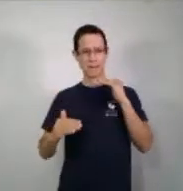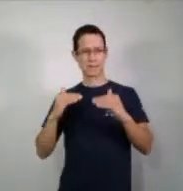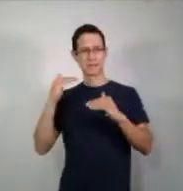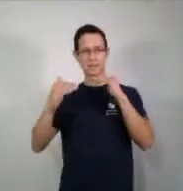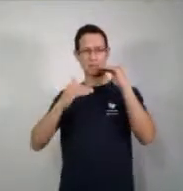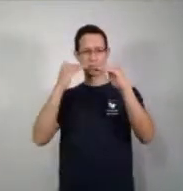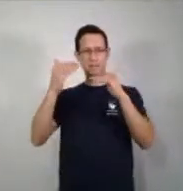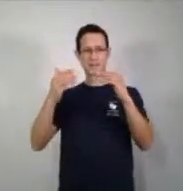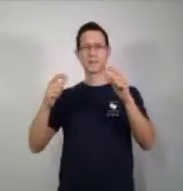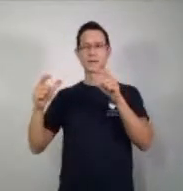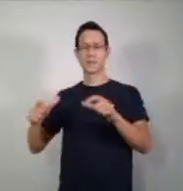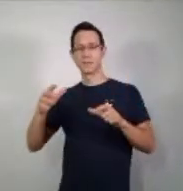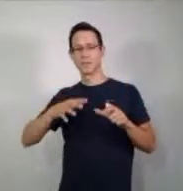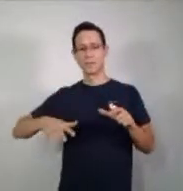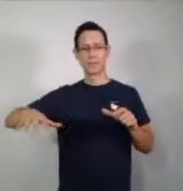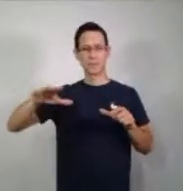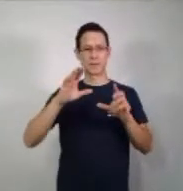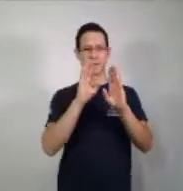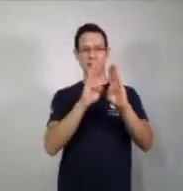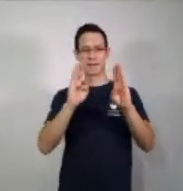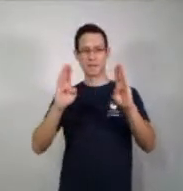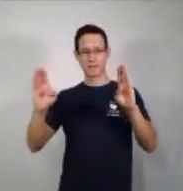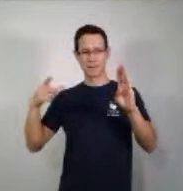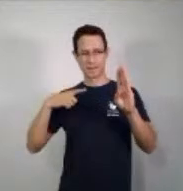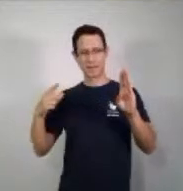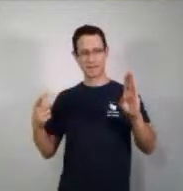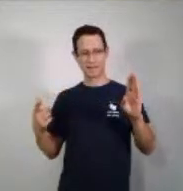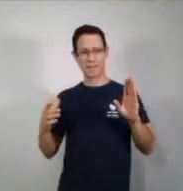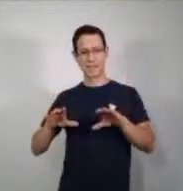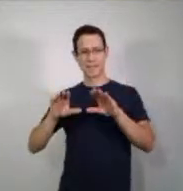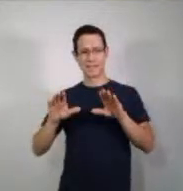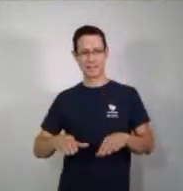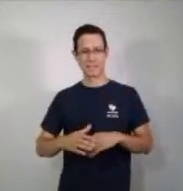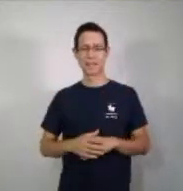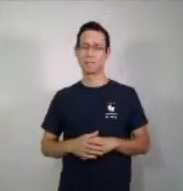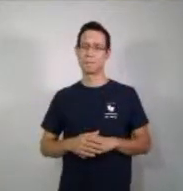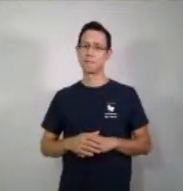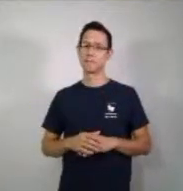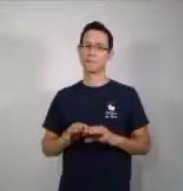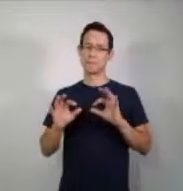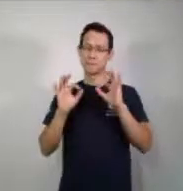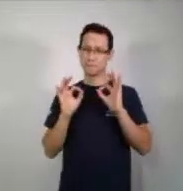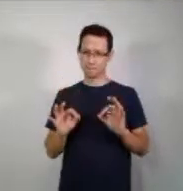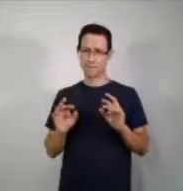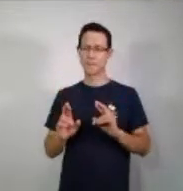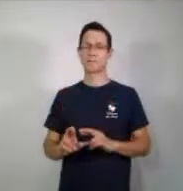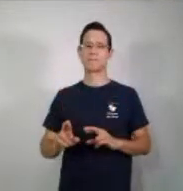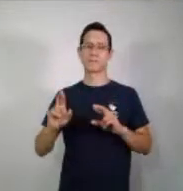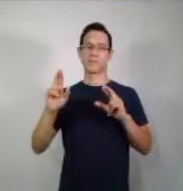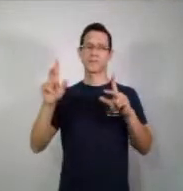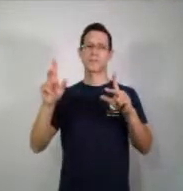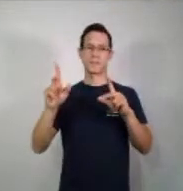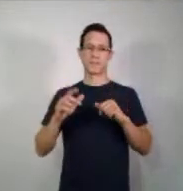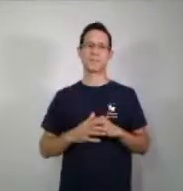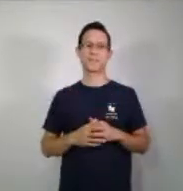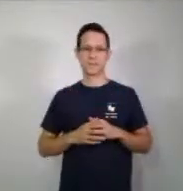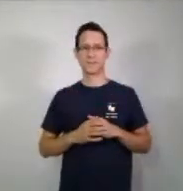ambiente de livraria, de ser filho de um livreiro, sem dúvida isso fez toda a diferença, é,